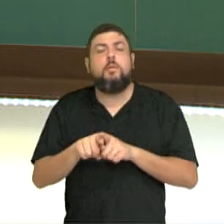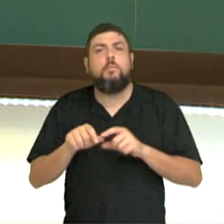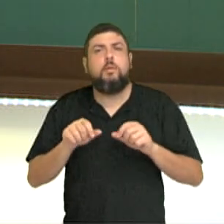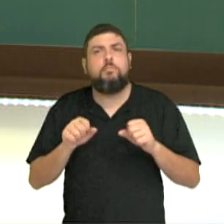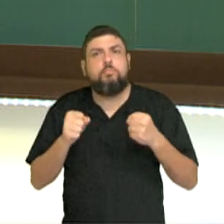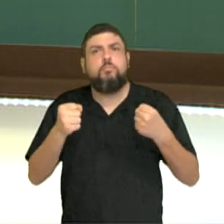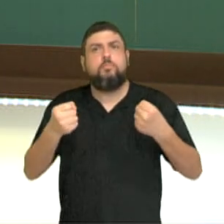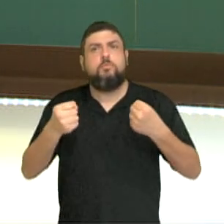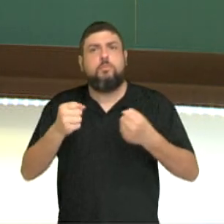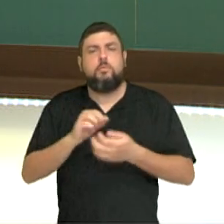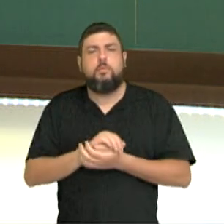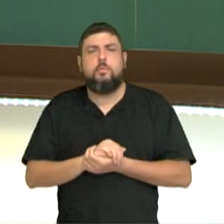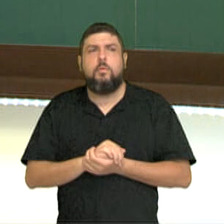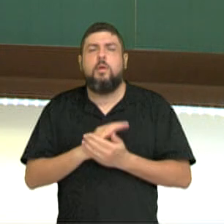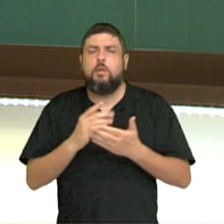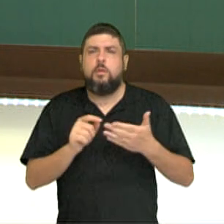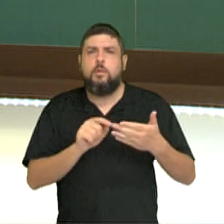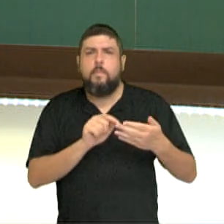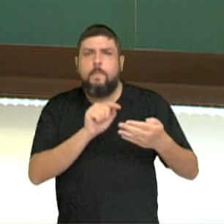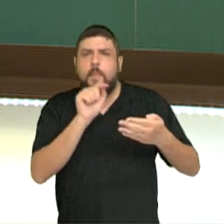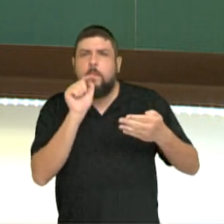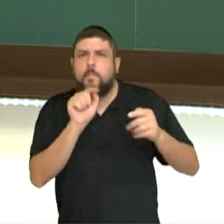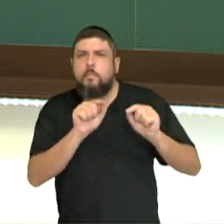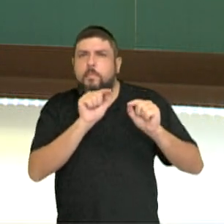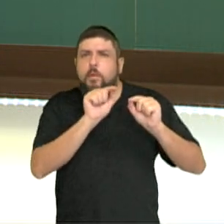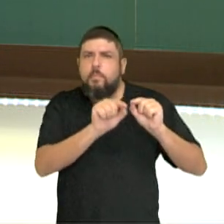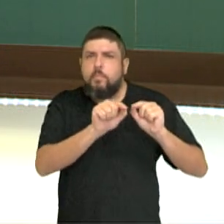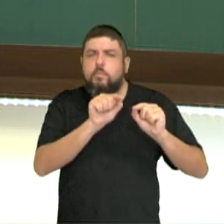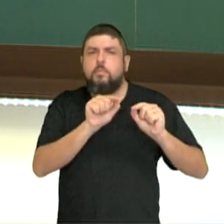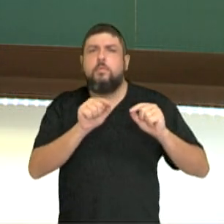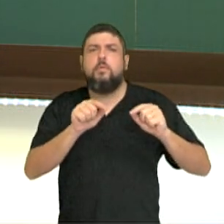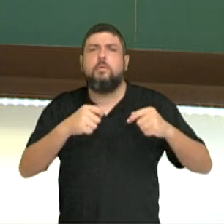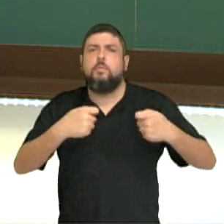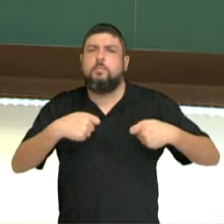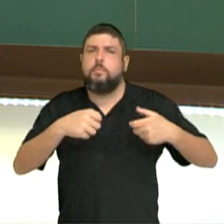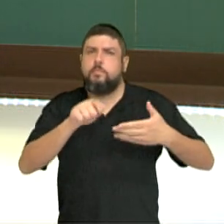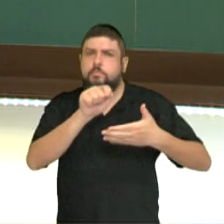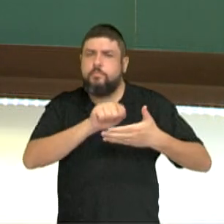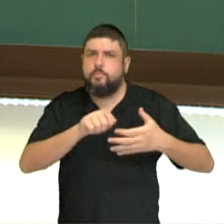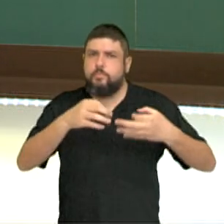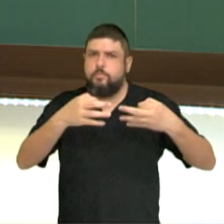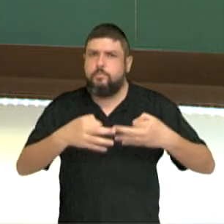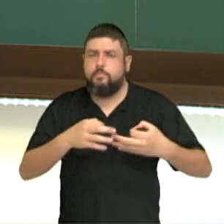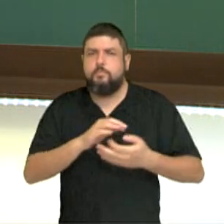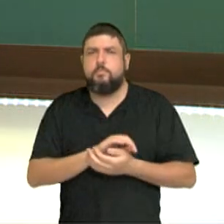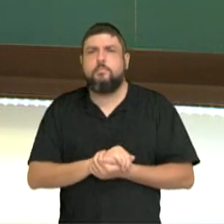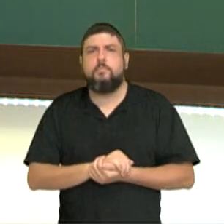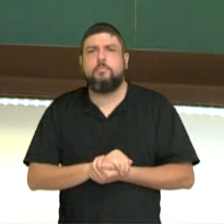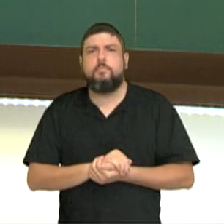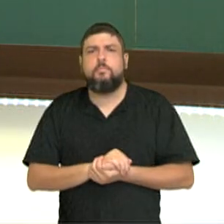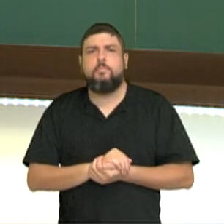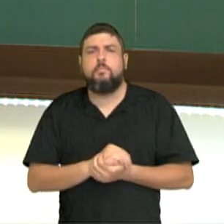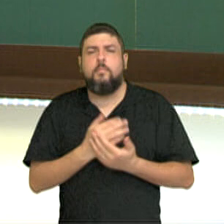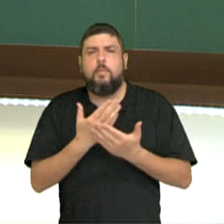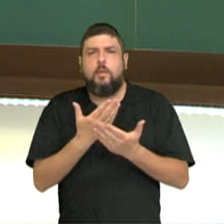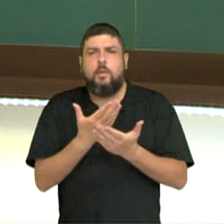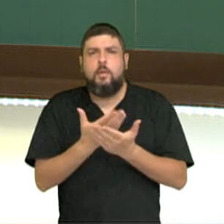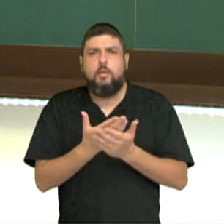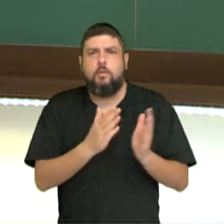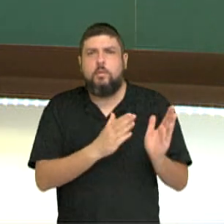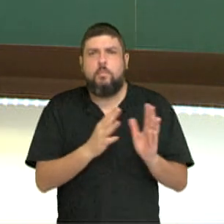Então, a pontuação é fundamental também para isso, certo? E na aula de hoje, então, que